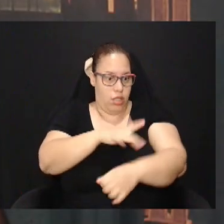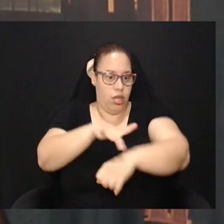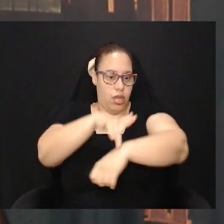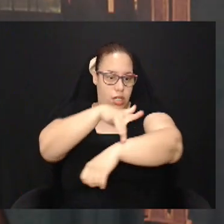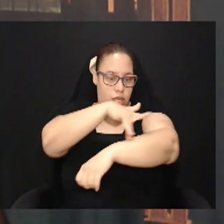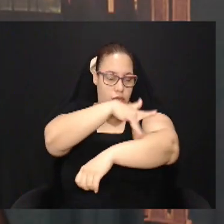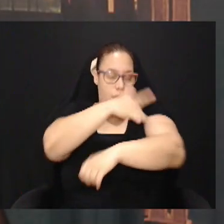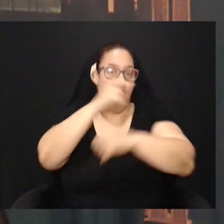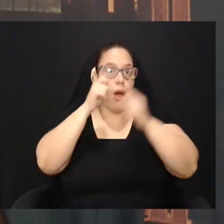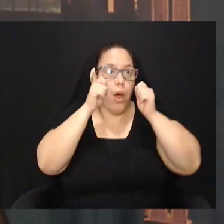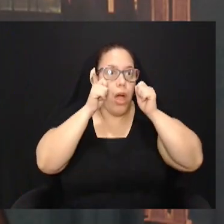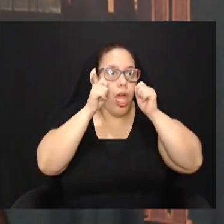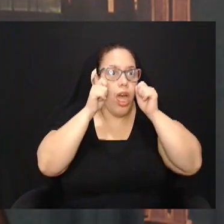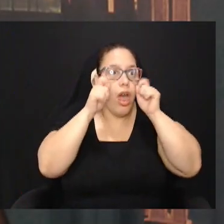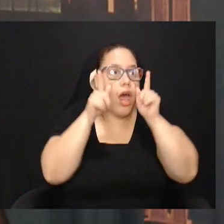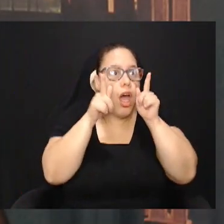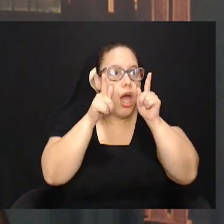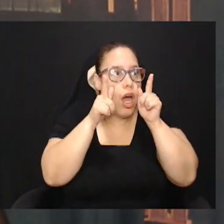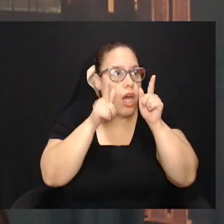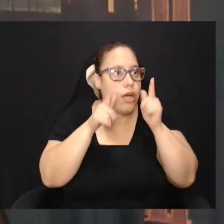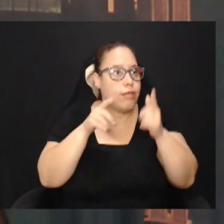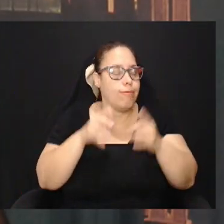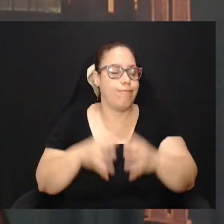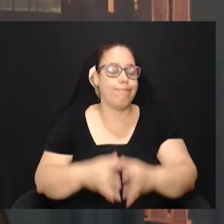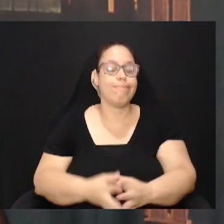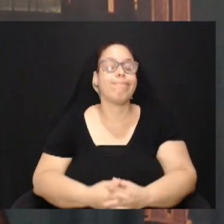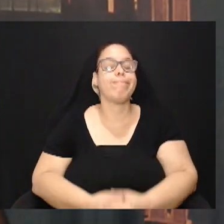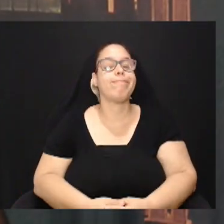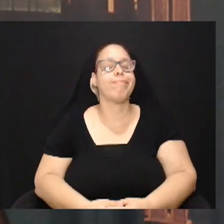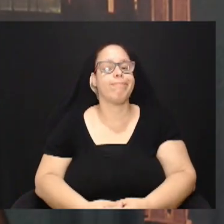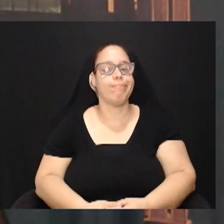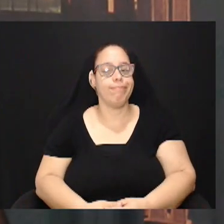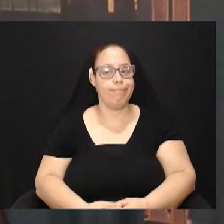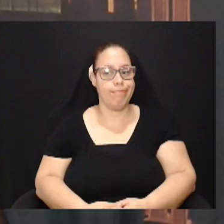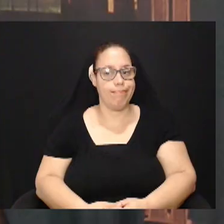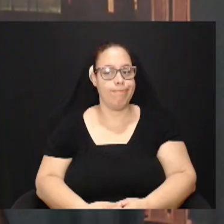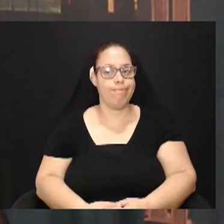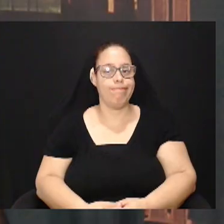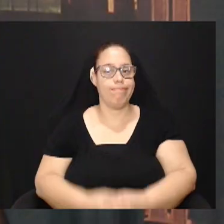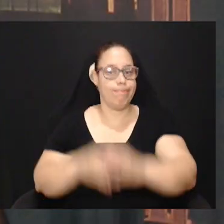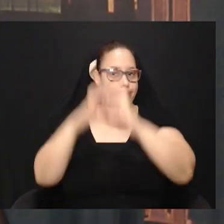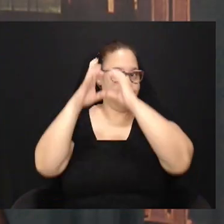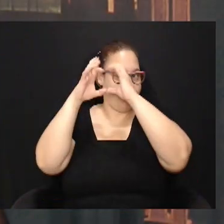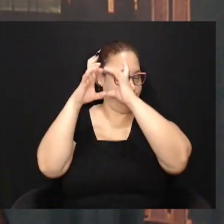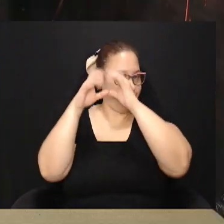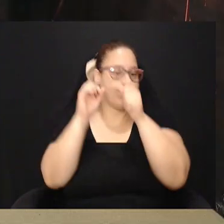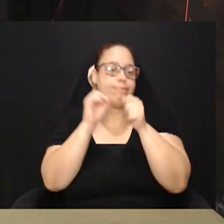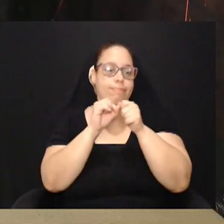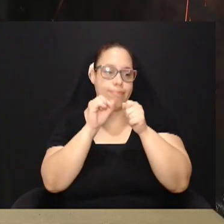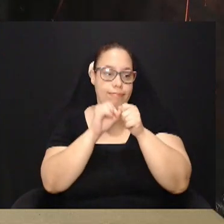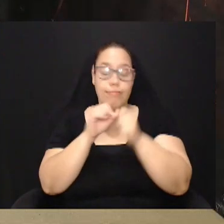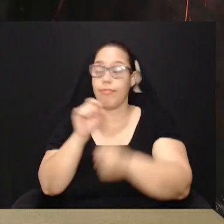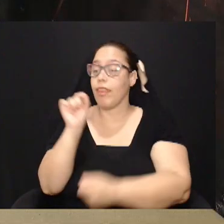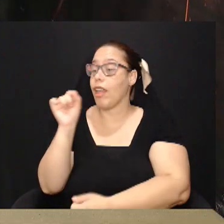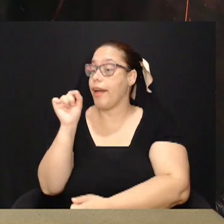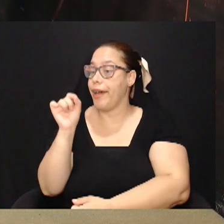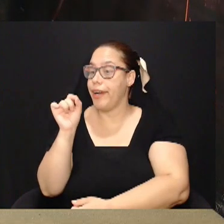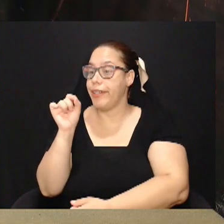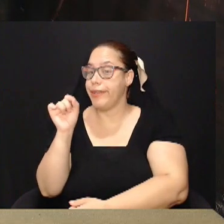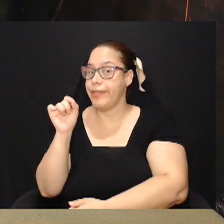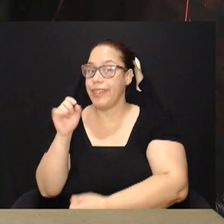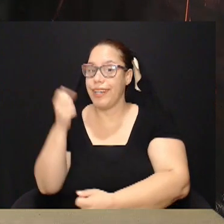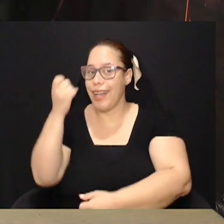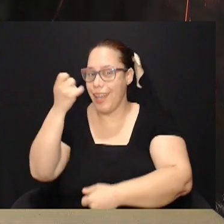dilata. Coisa linda. Então, essa regiãozinha do cérebro, que é o hipotálamo, que faz essa regulação. Ela explica de uma forma assim que a gente